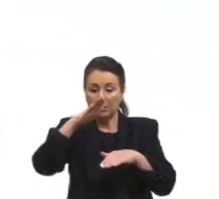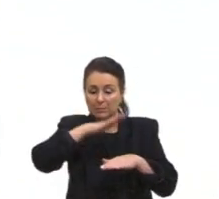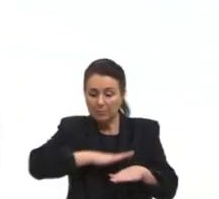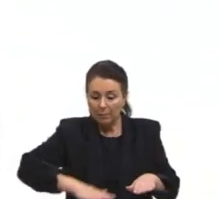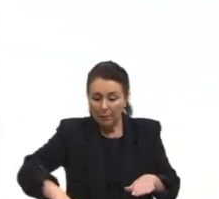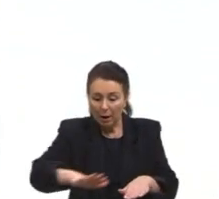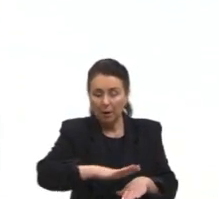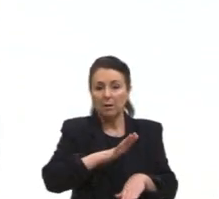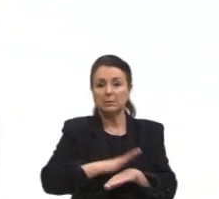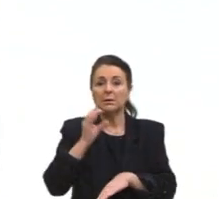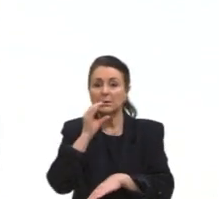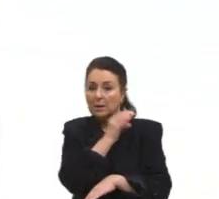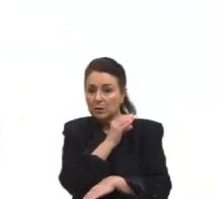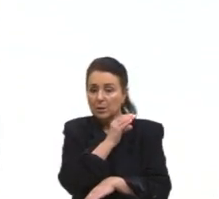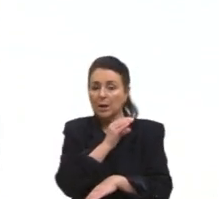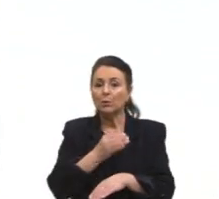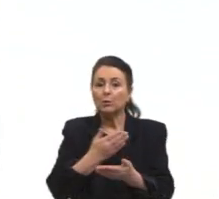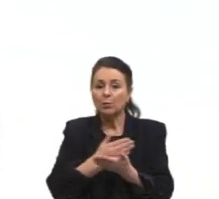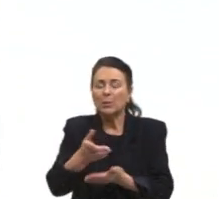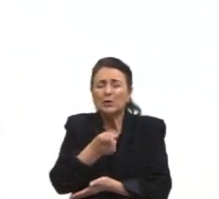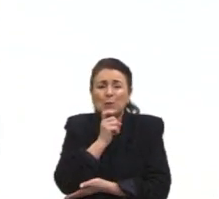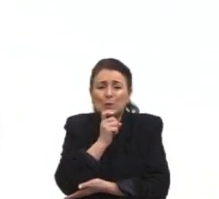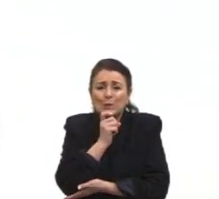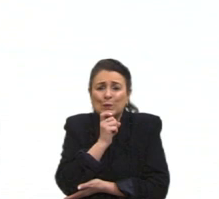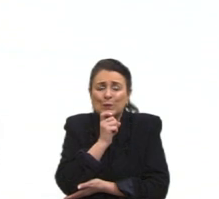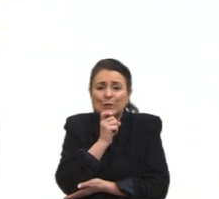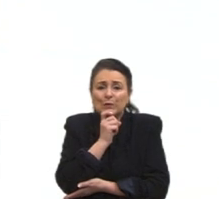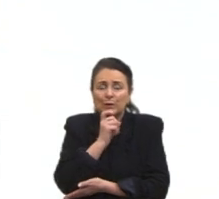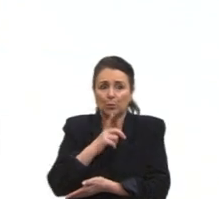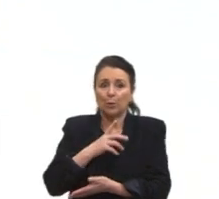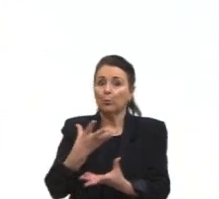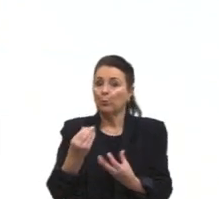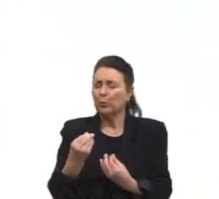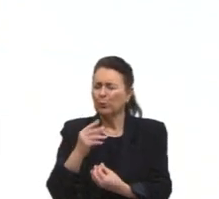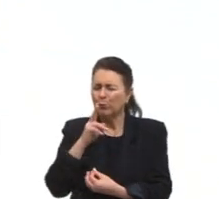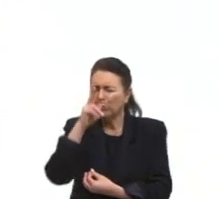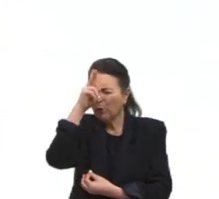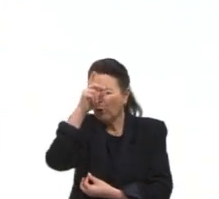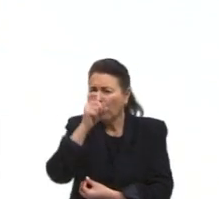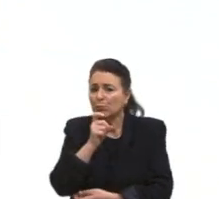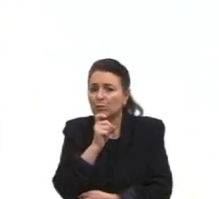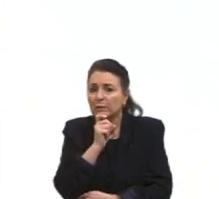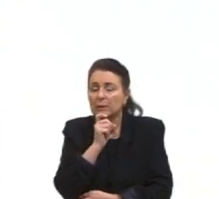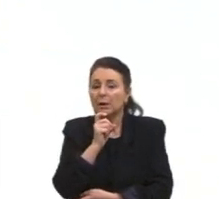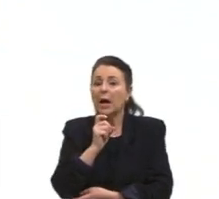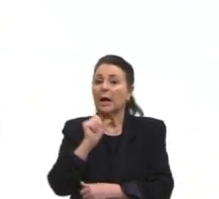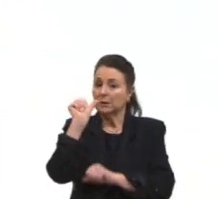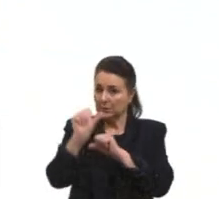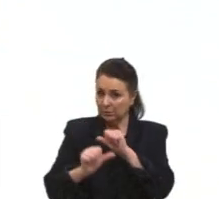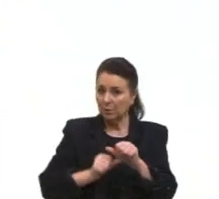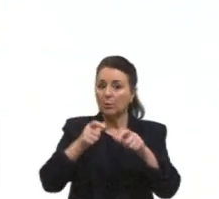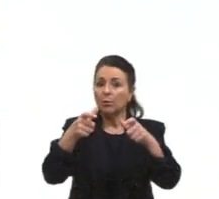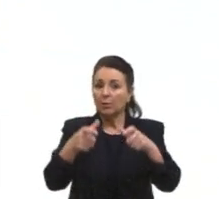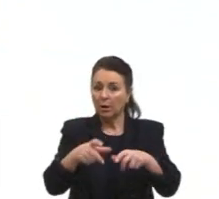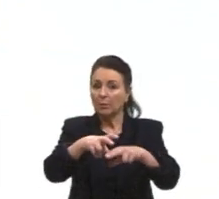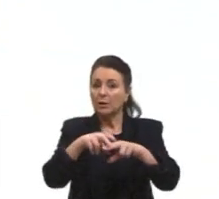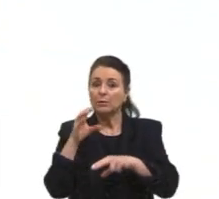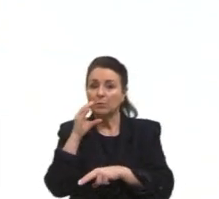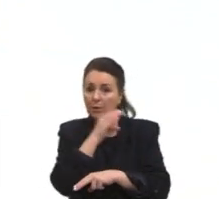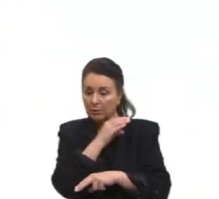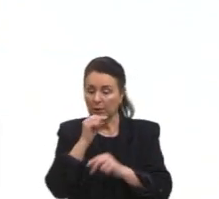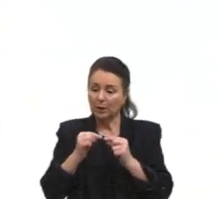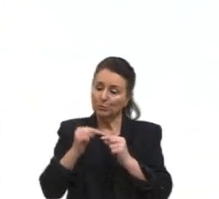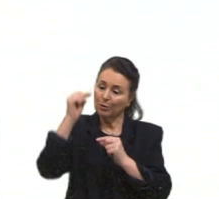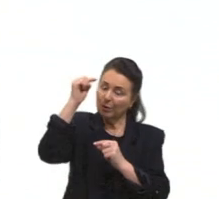mais quentes no inverno que é um inverno né rigoroso eles trazem para o local mais quente quando nós temos o calor ele sobem